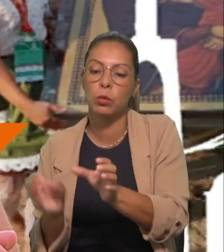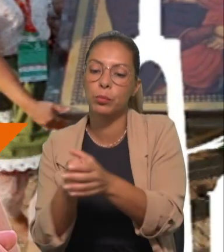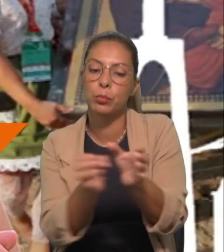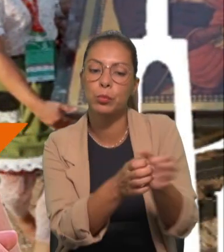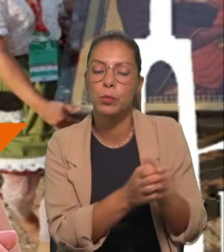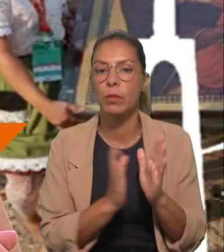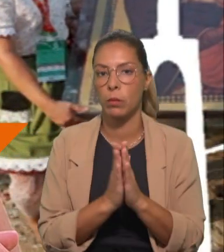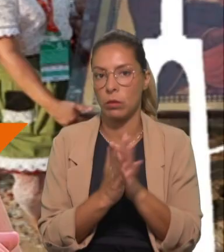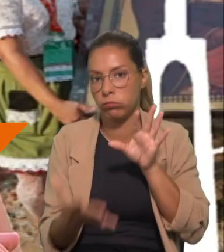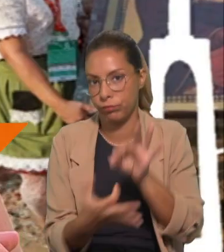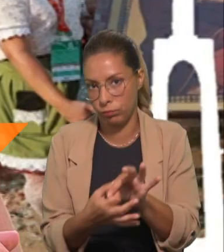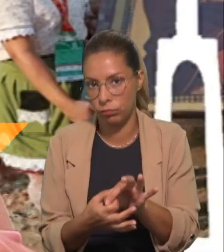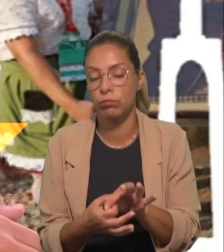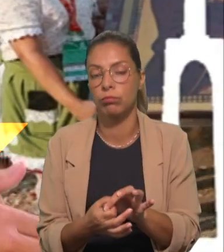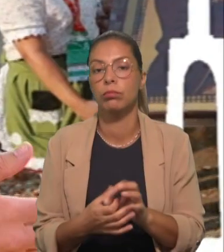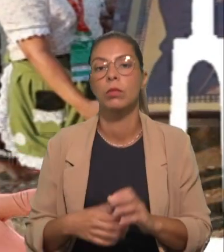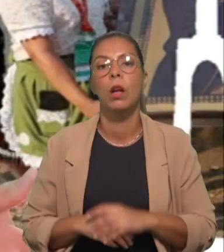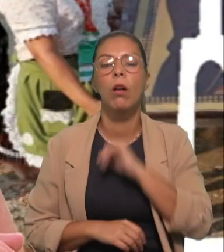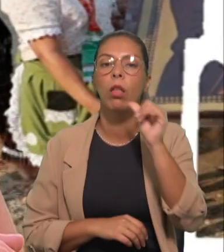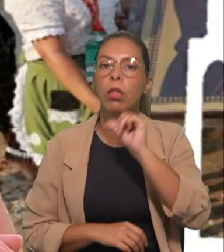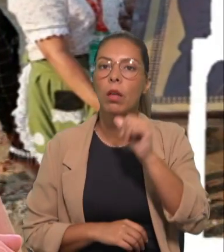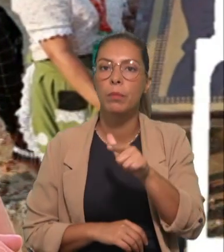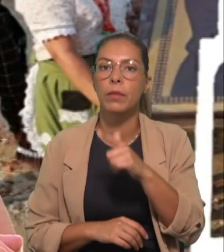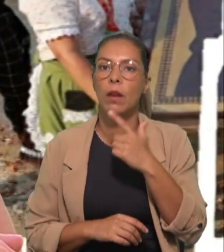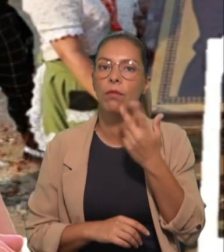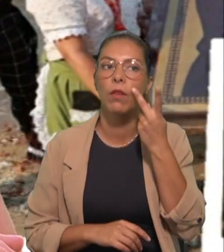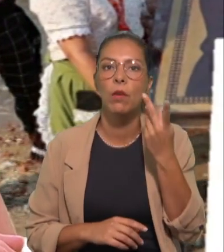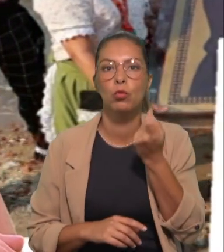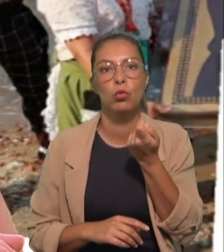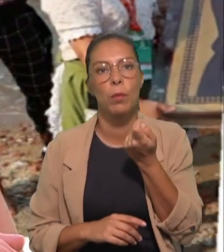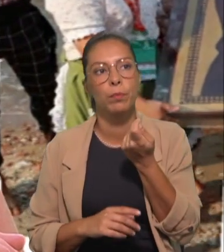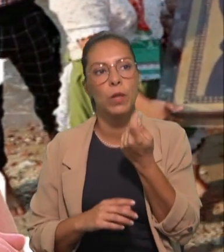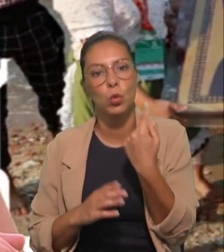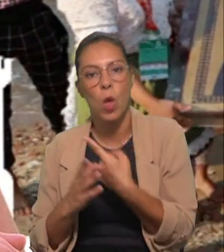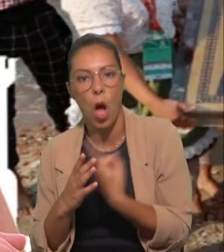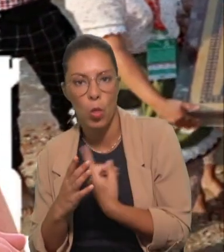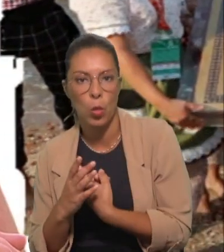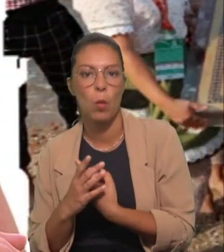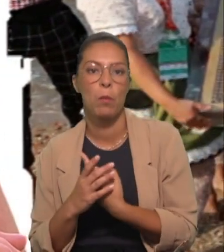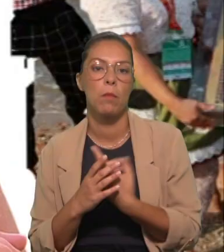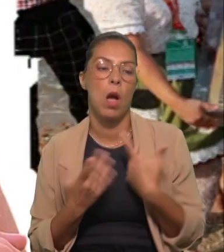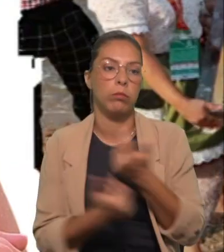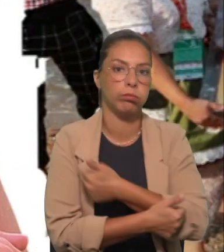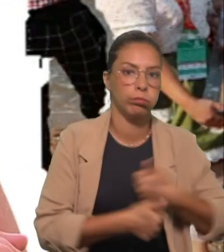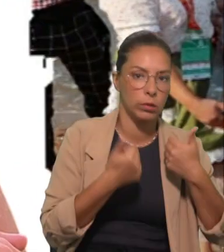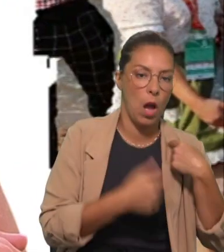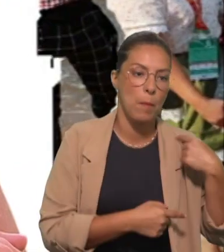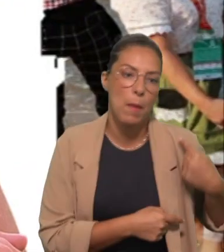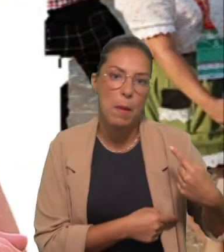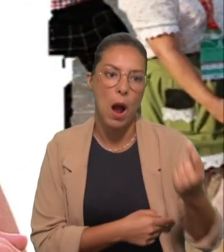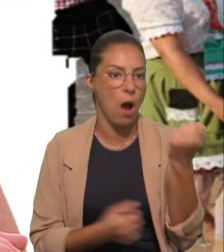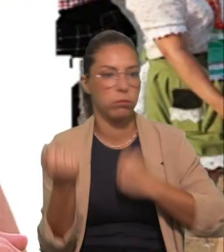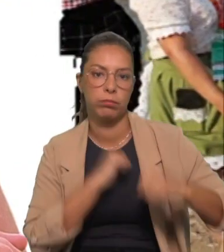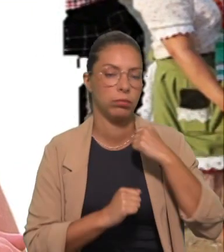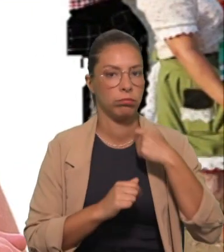paroquiais que basicamente vivem um pouco mais isoladas daquilo que é assim, a rotina agitada do nosso dia-a-dia, aquilo que estamos